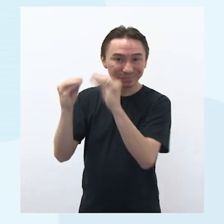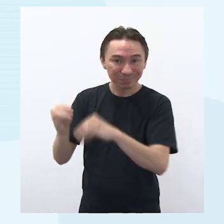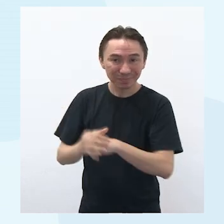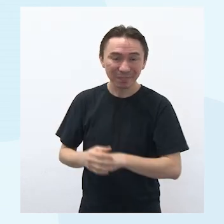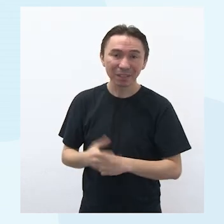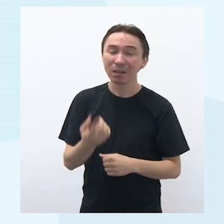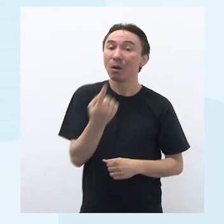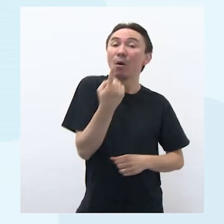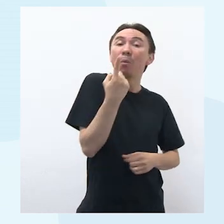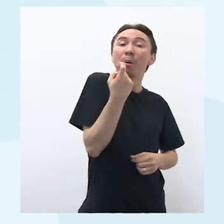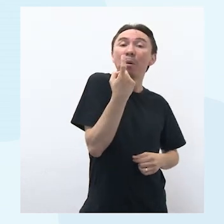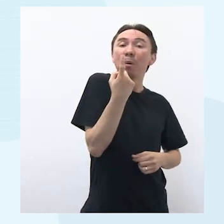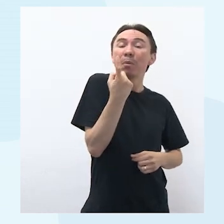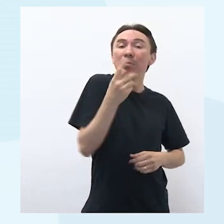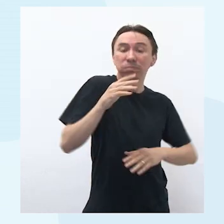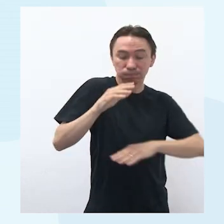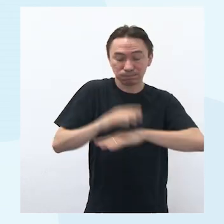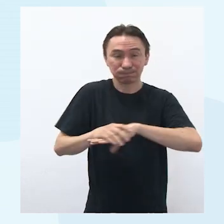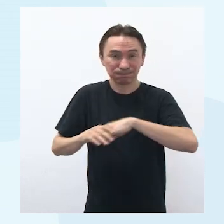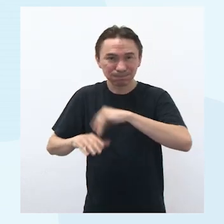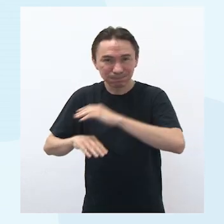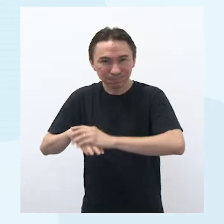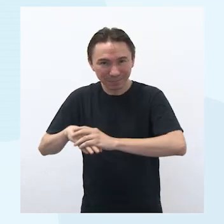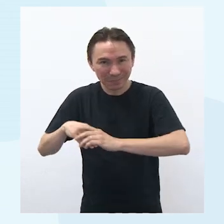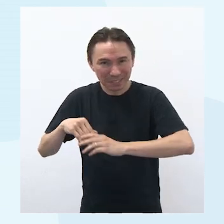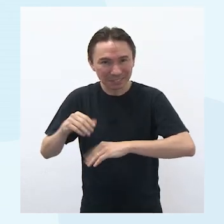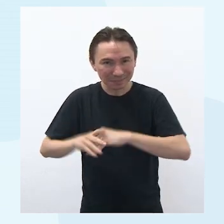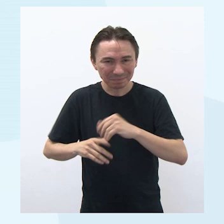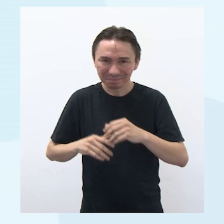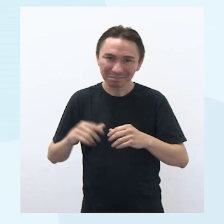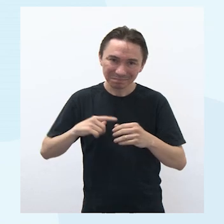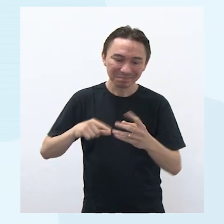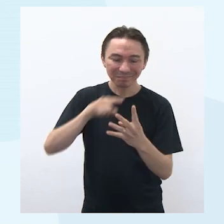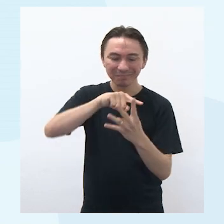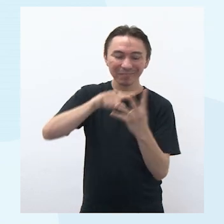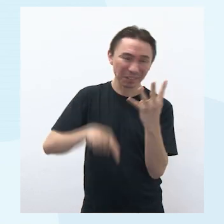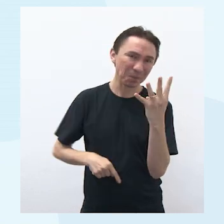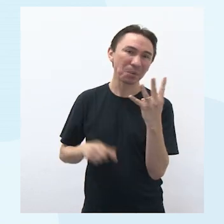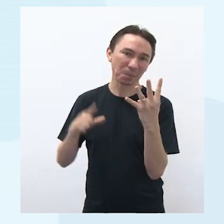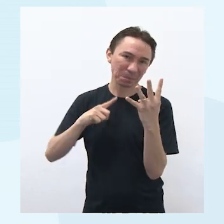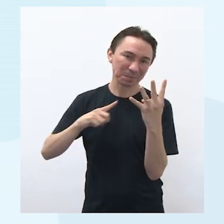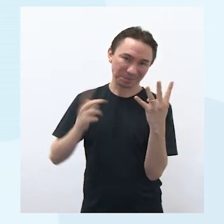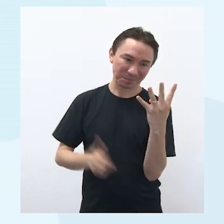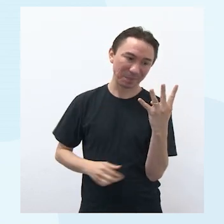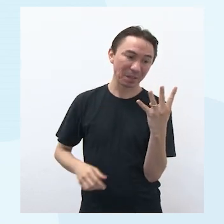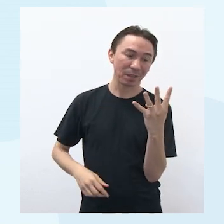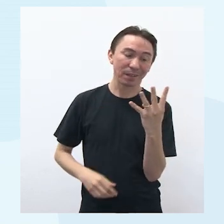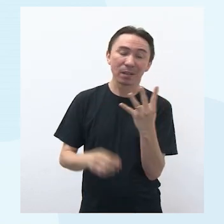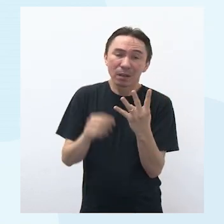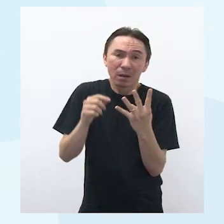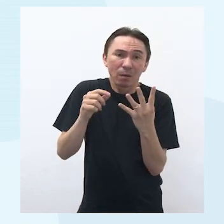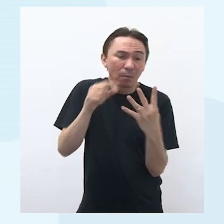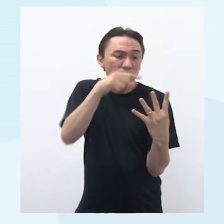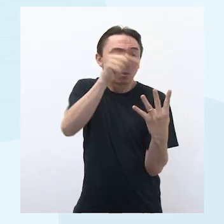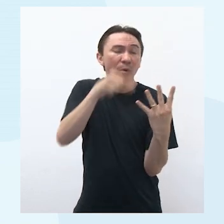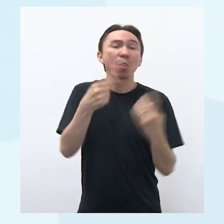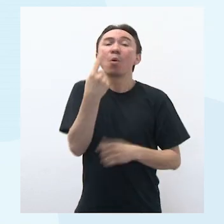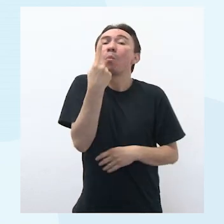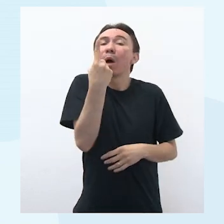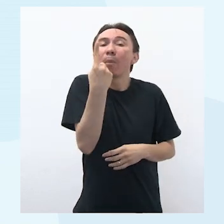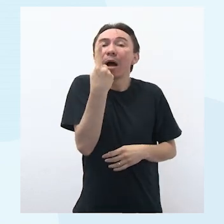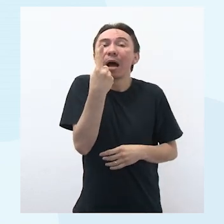dessas práticas, eu sei que não deu tempo de trazer as 4 naquele trechinho que a gente fez ali, uma pelo menos das